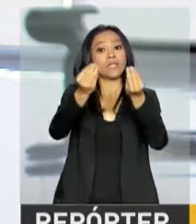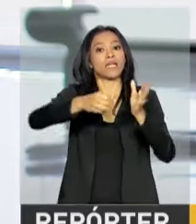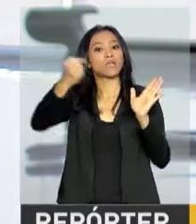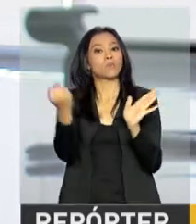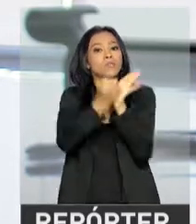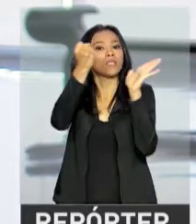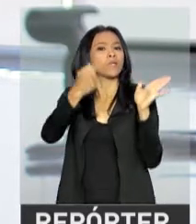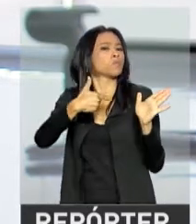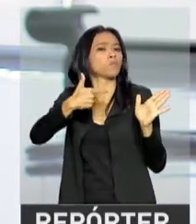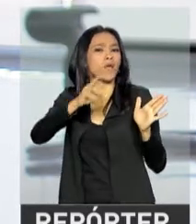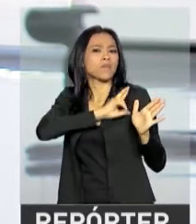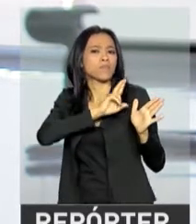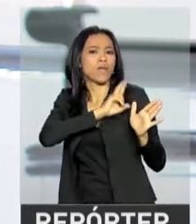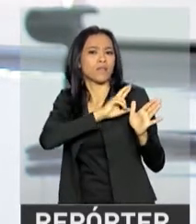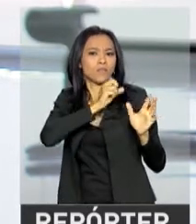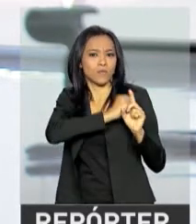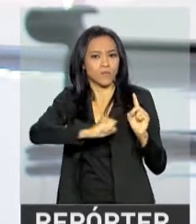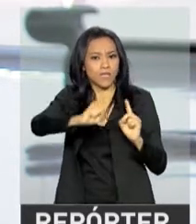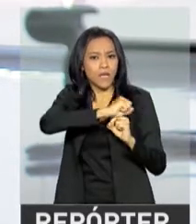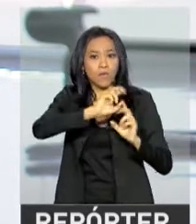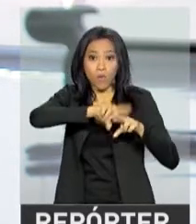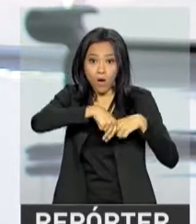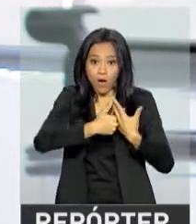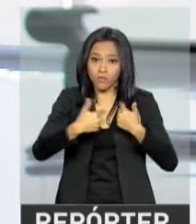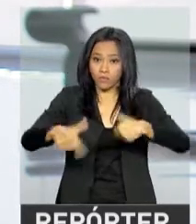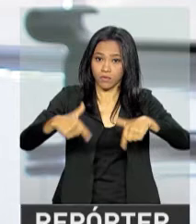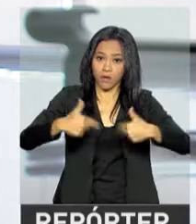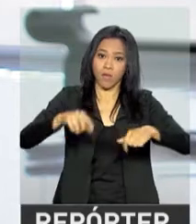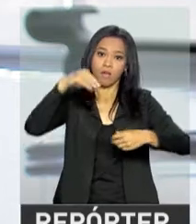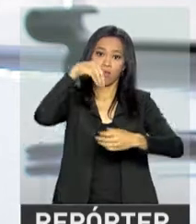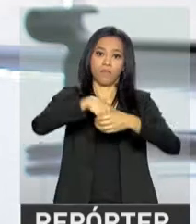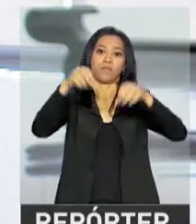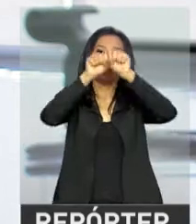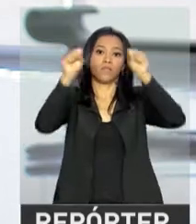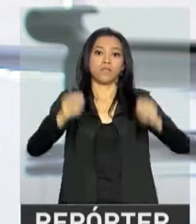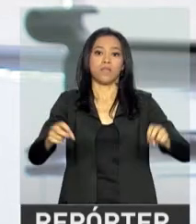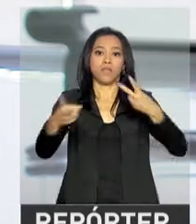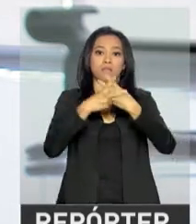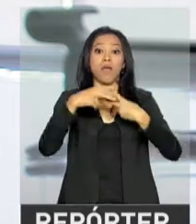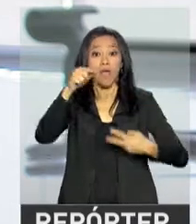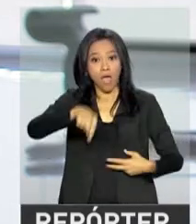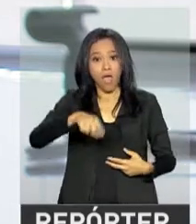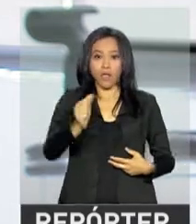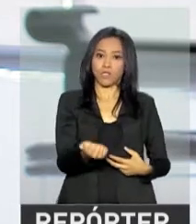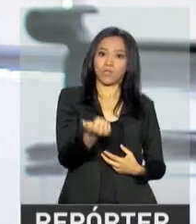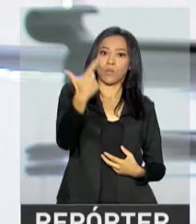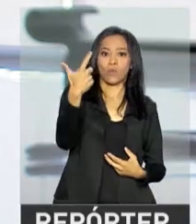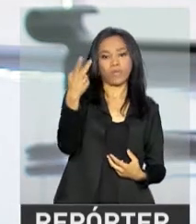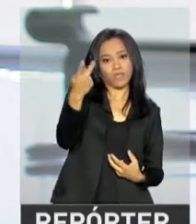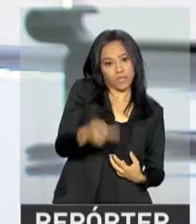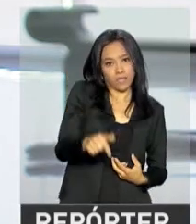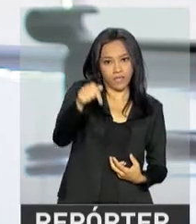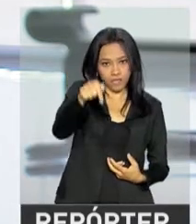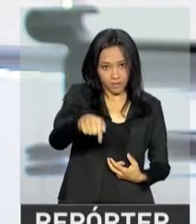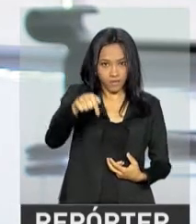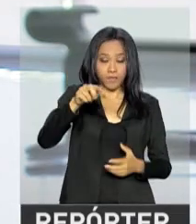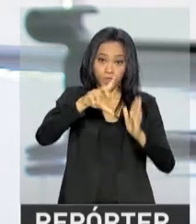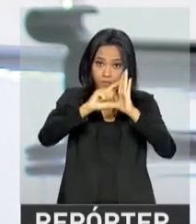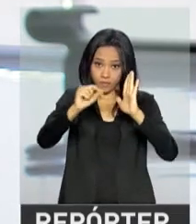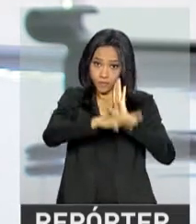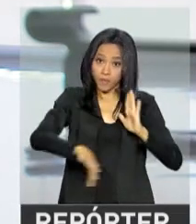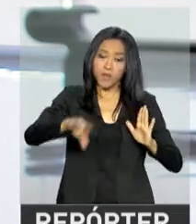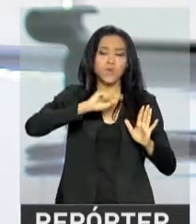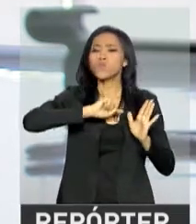para pelo trabalho no sistema prisional será ao meio dia aqui no palácio do planalto esse selo é uma maneira do